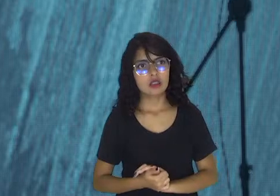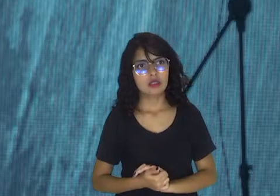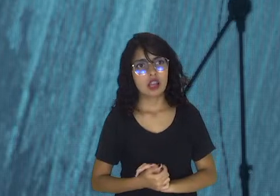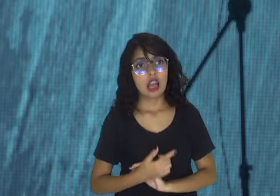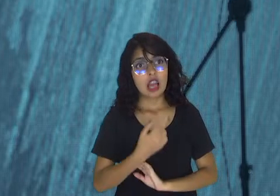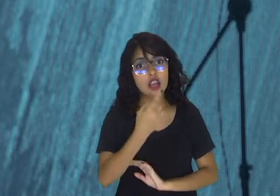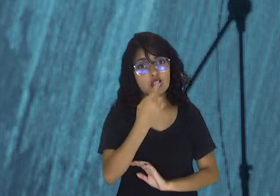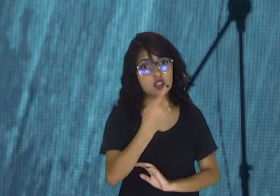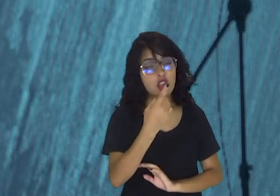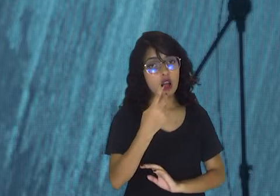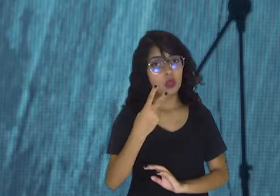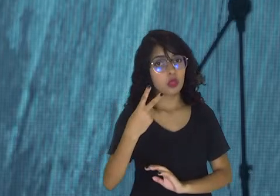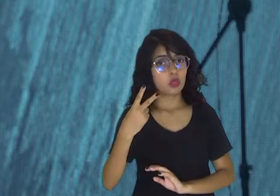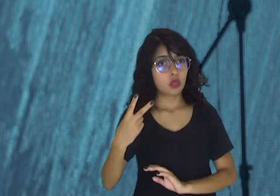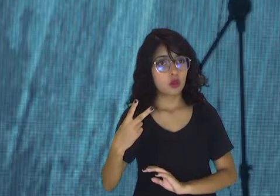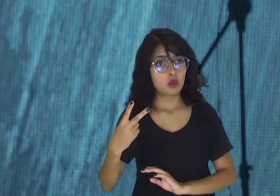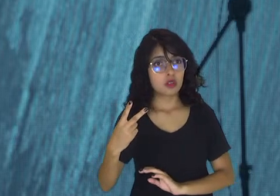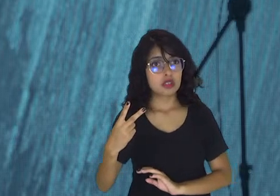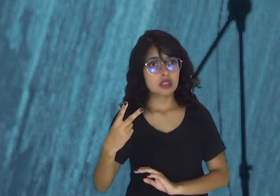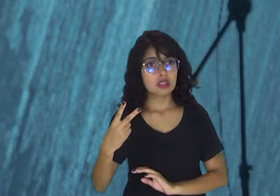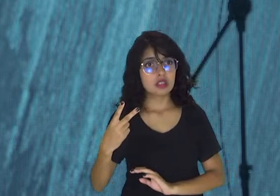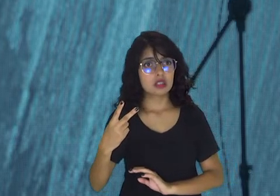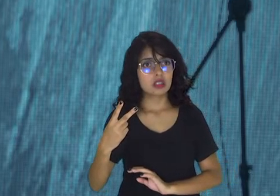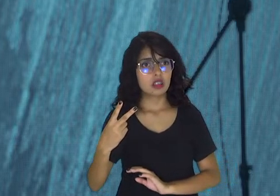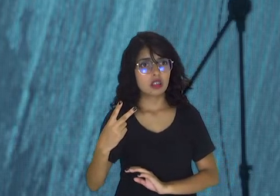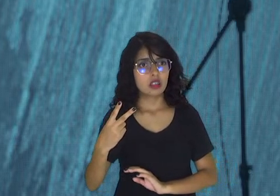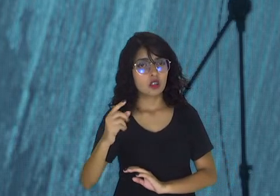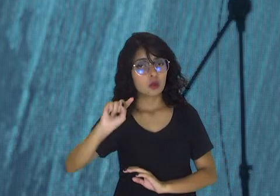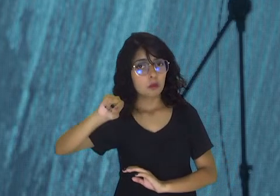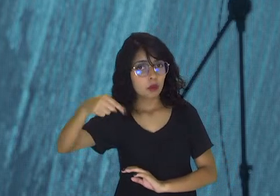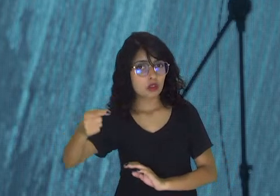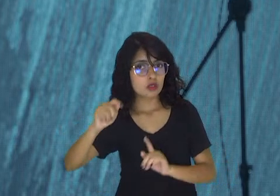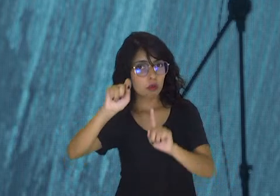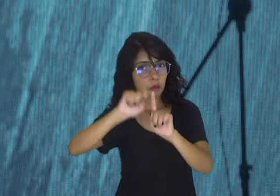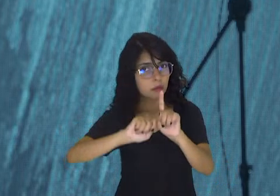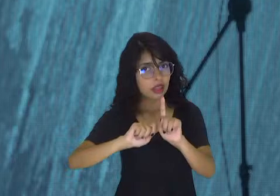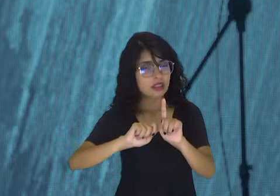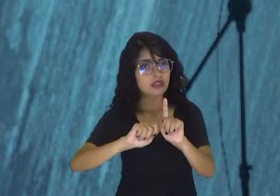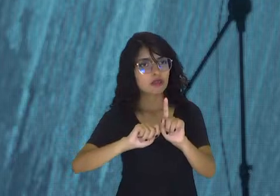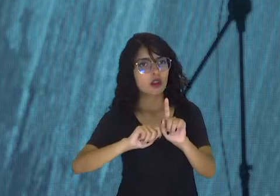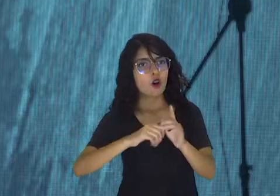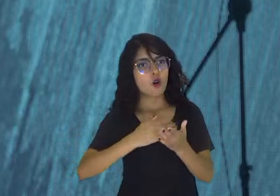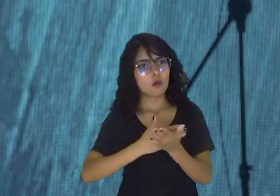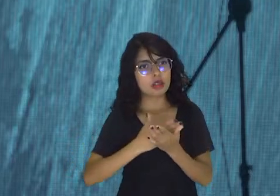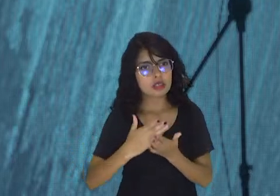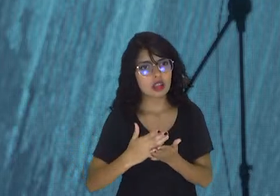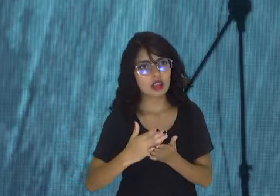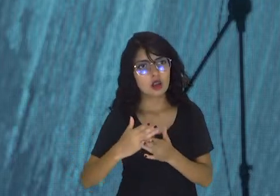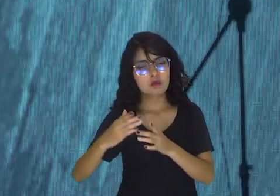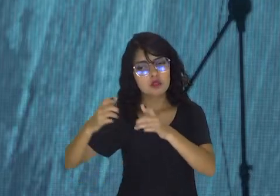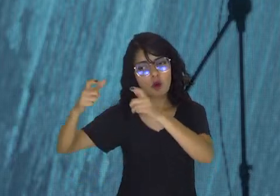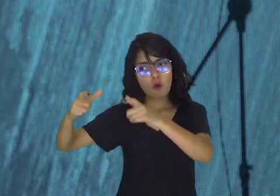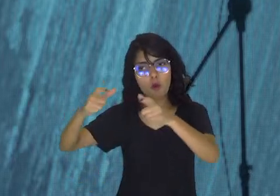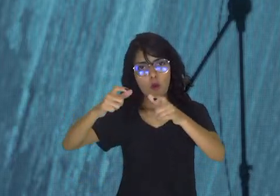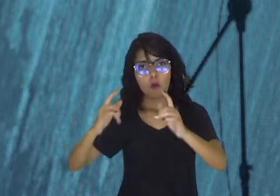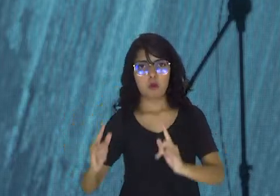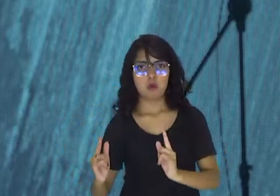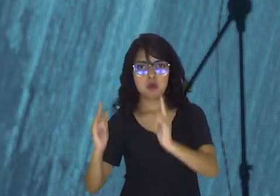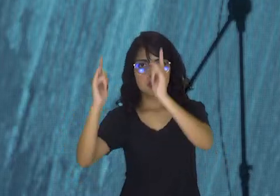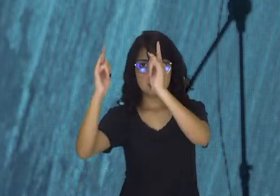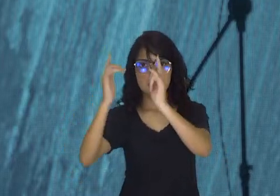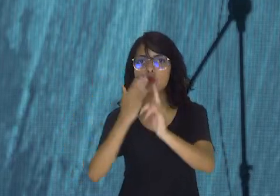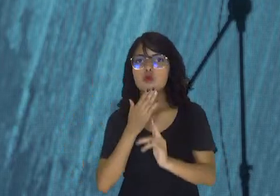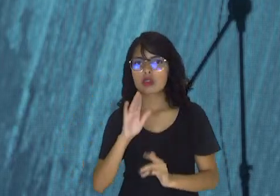salas das crianças. Ok, amados? Em nome de Jesus. Esse livro, Uma Vida